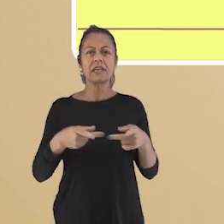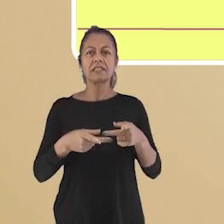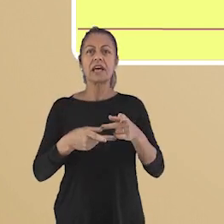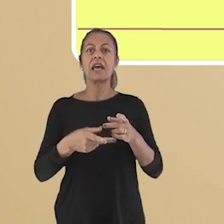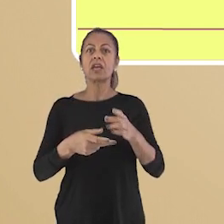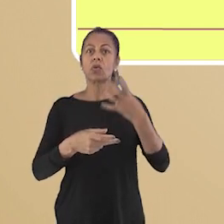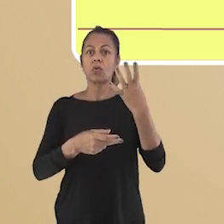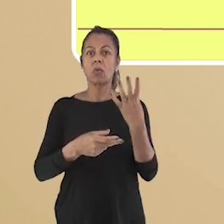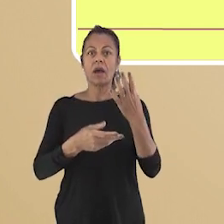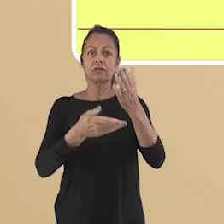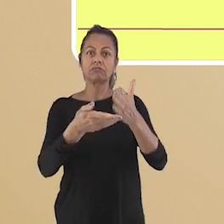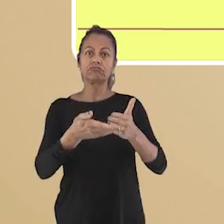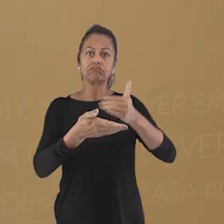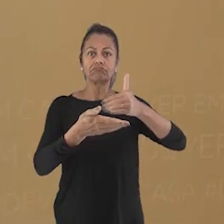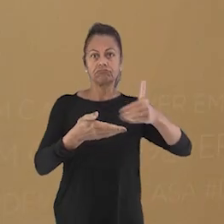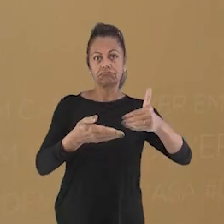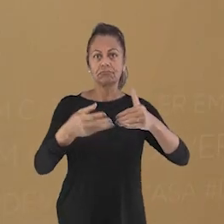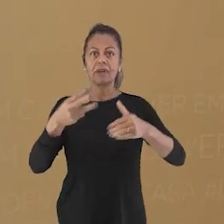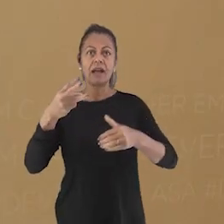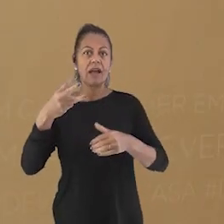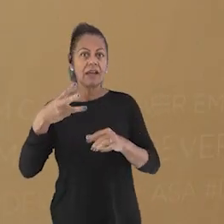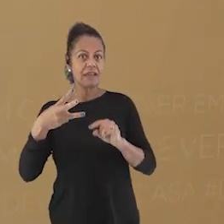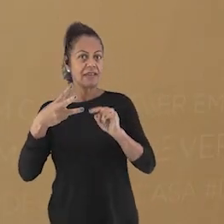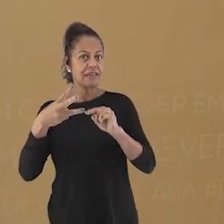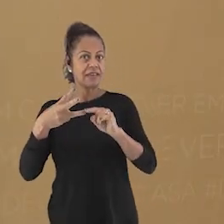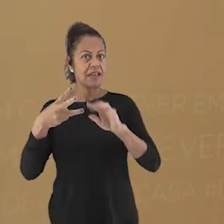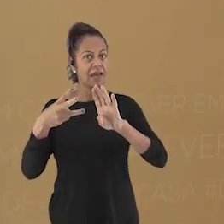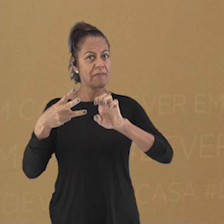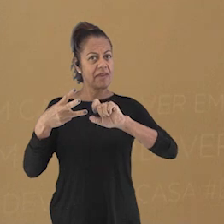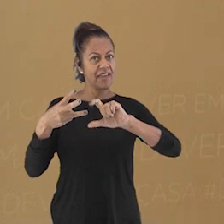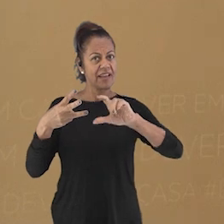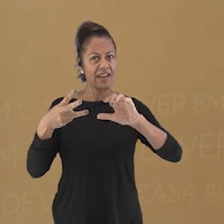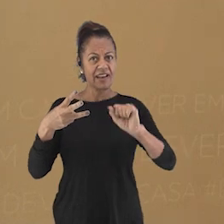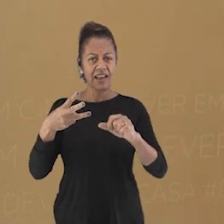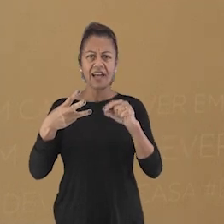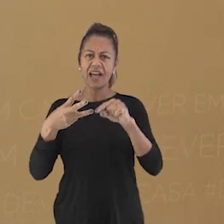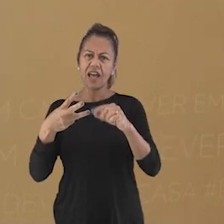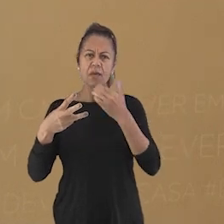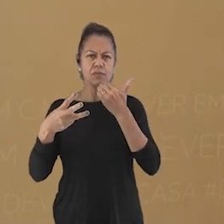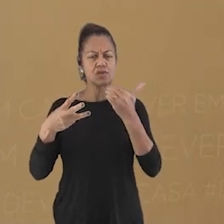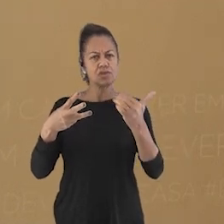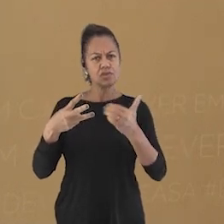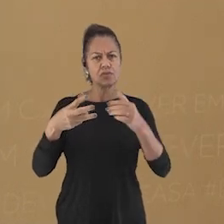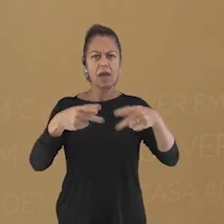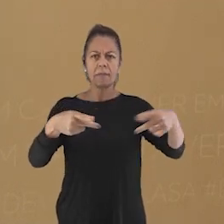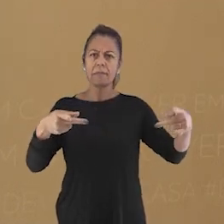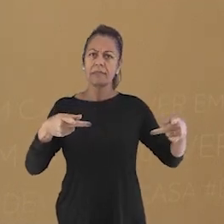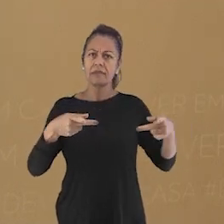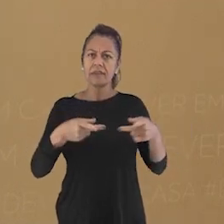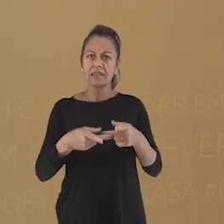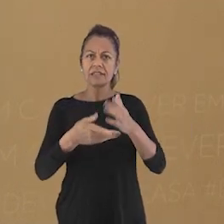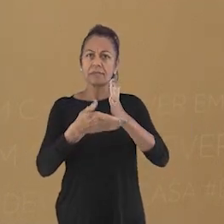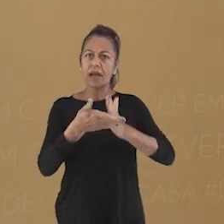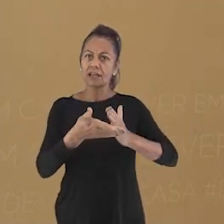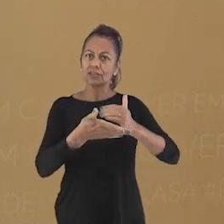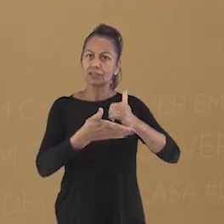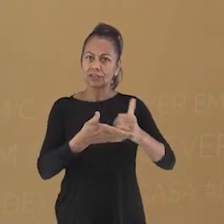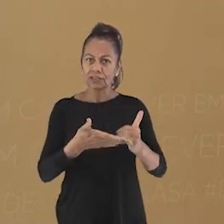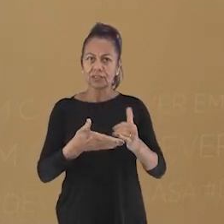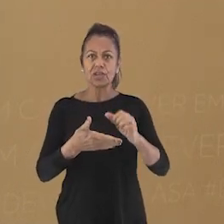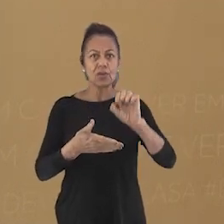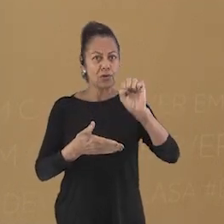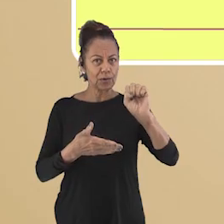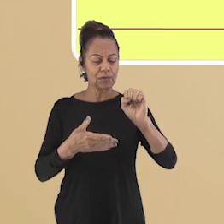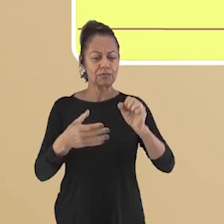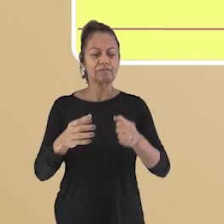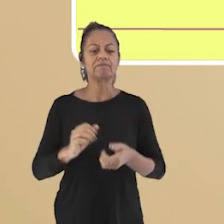pizza em 8 pedaços. Depois que a pizza chegou para Caio, André e Bela, cada um comeu uma